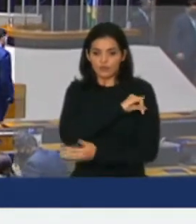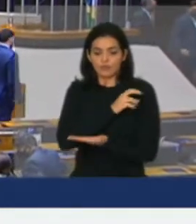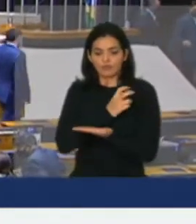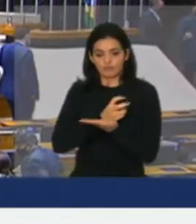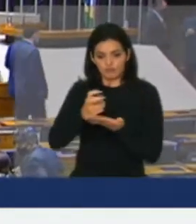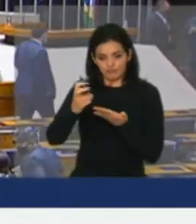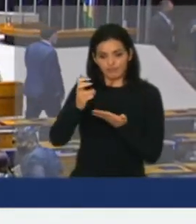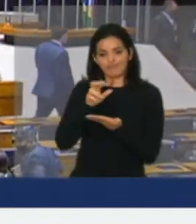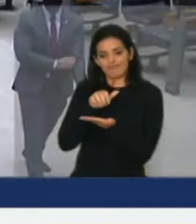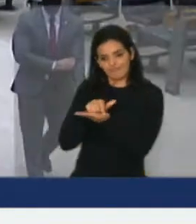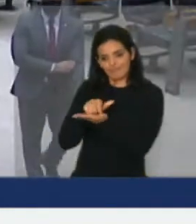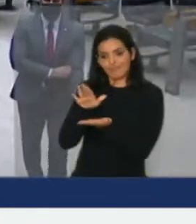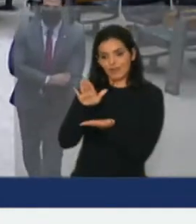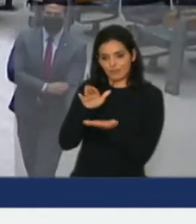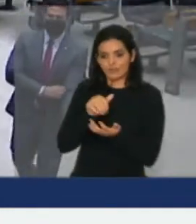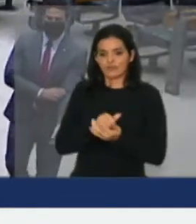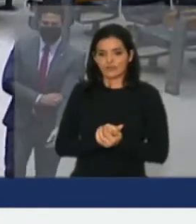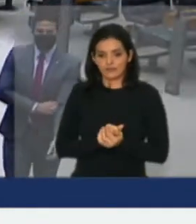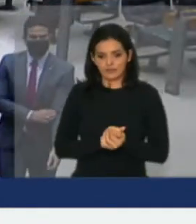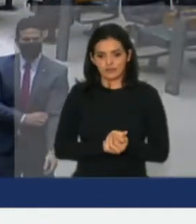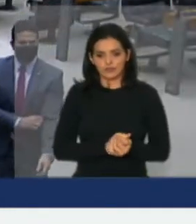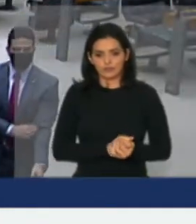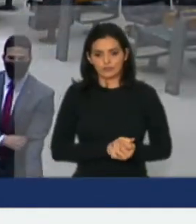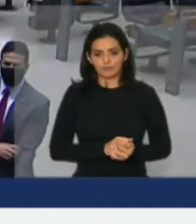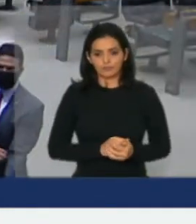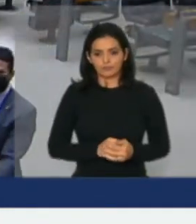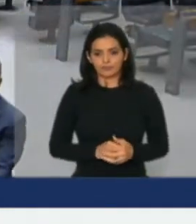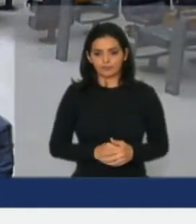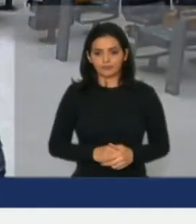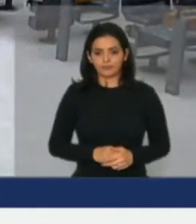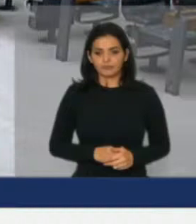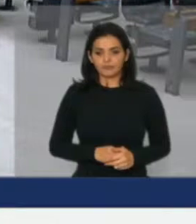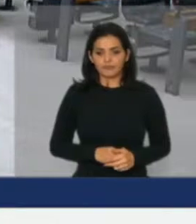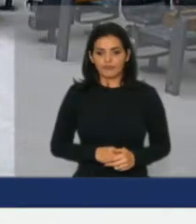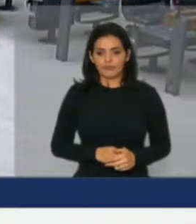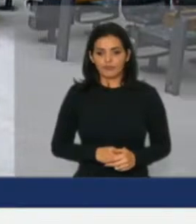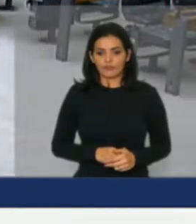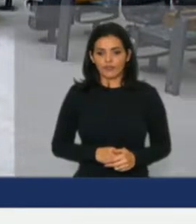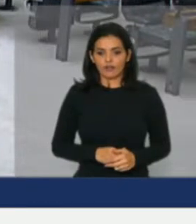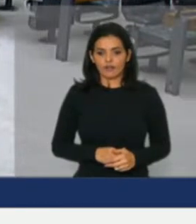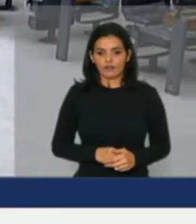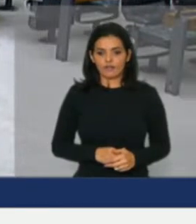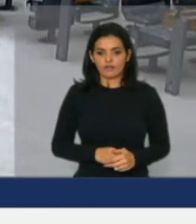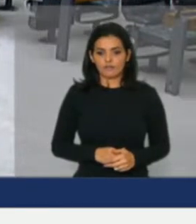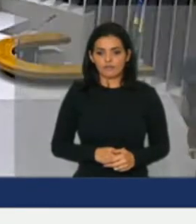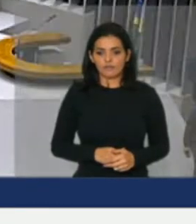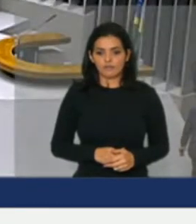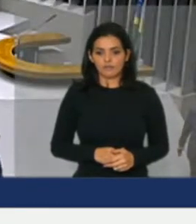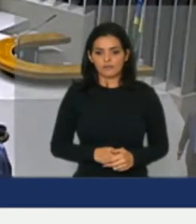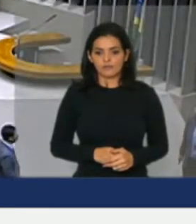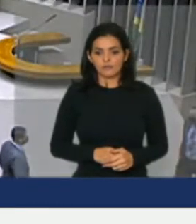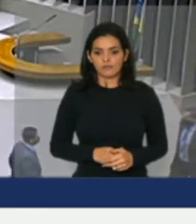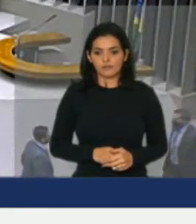de deputada federal, segundo o